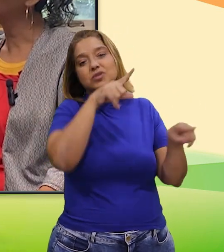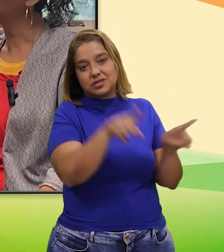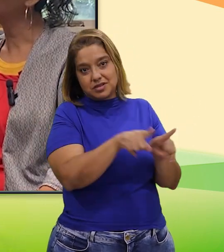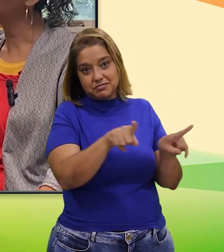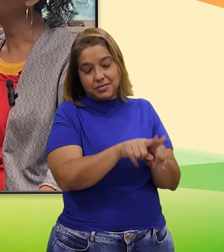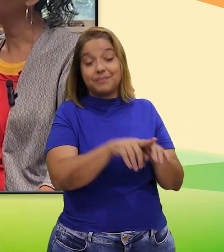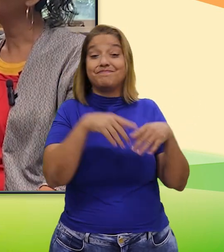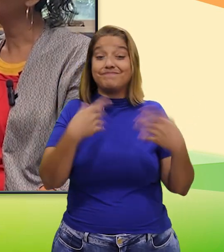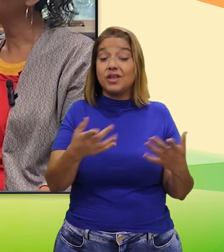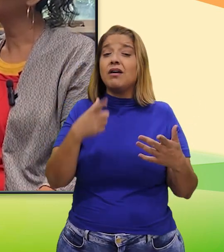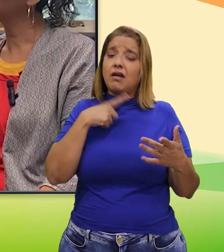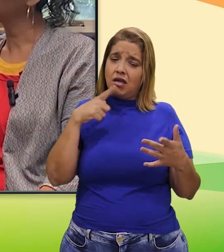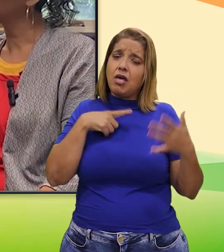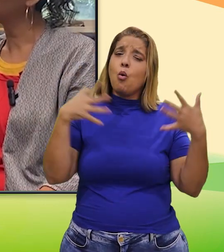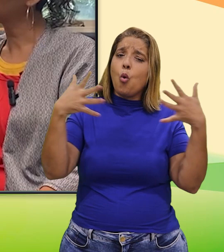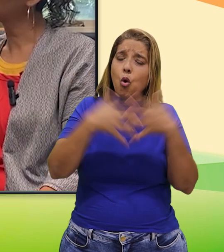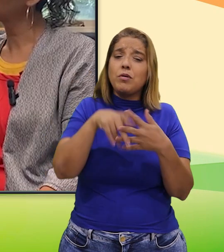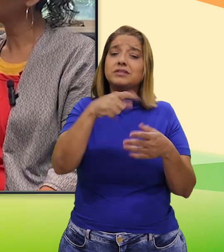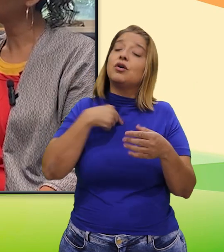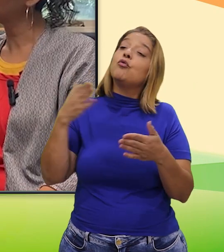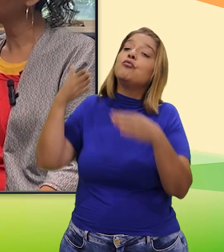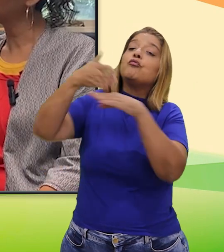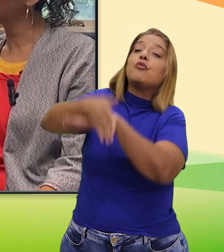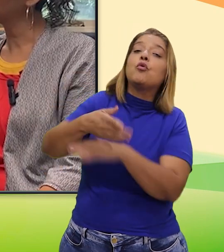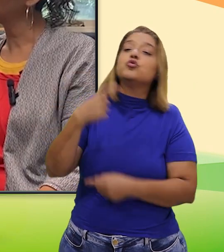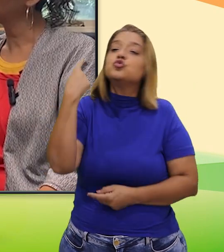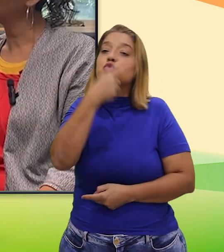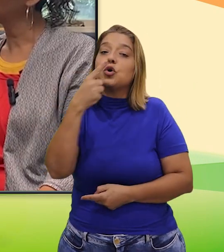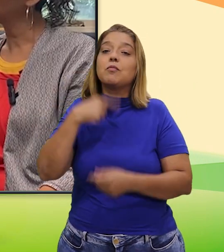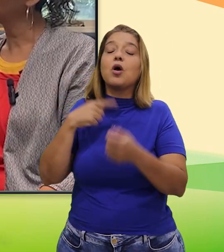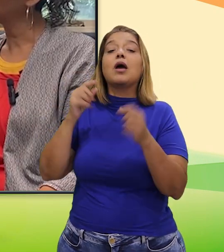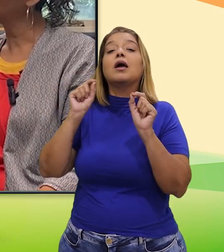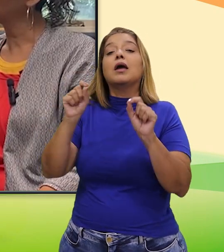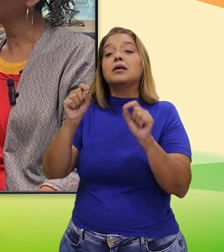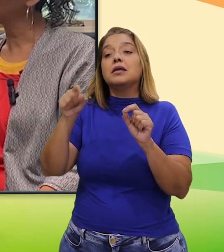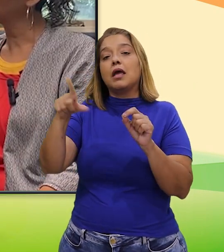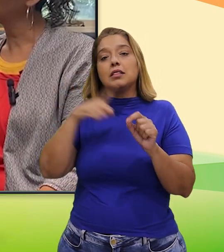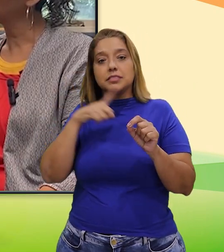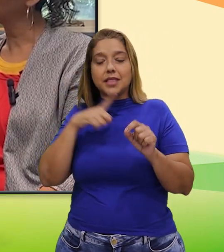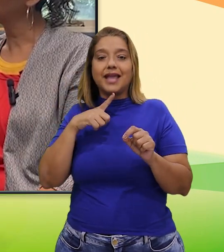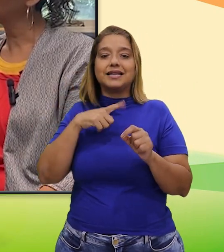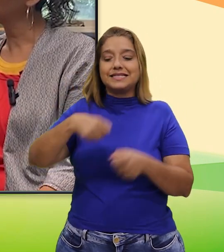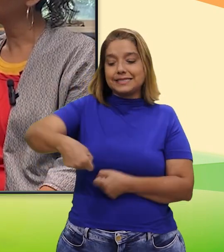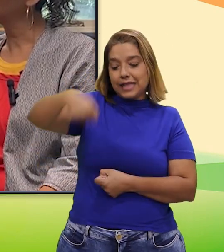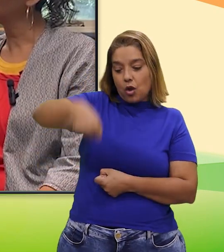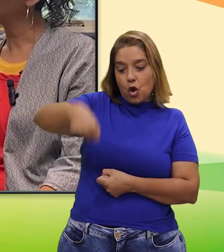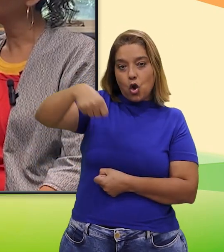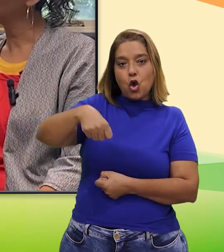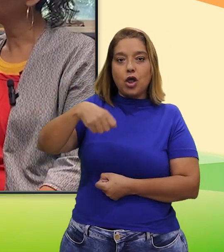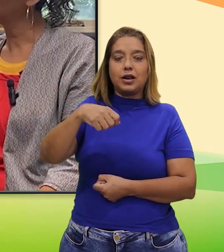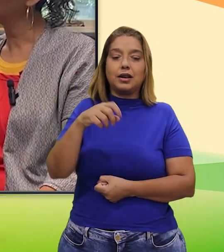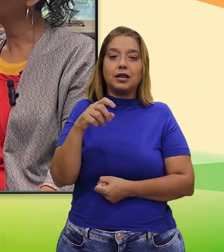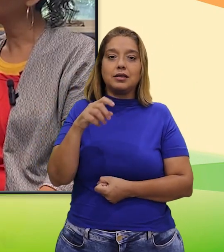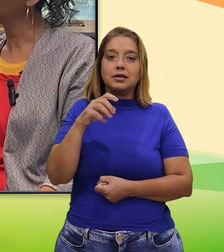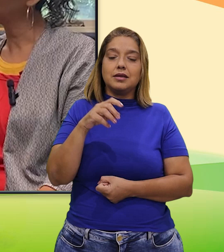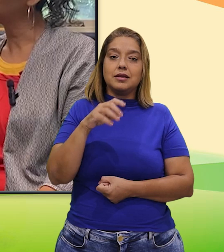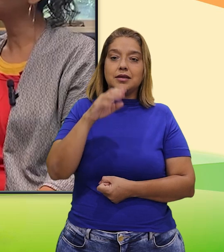alternativa. Então é muito complicado, porque hoje você vai no mercado e ele fala assim,